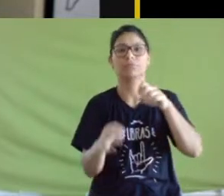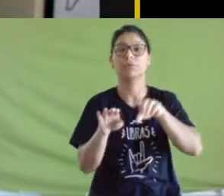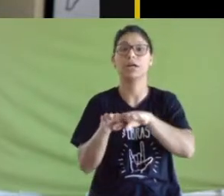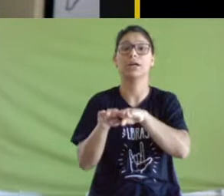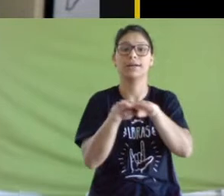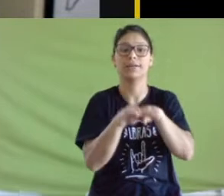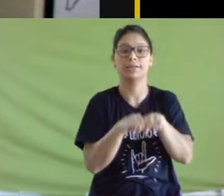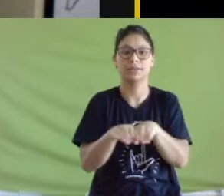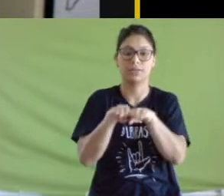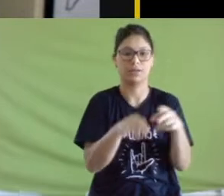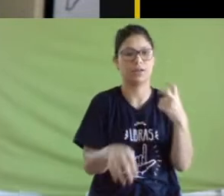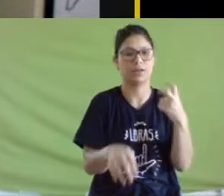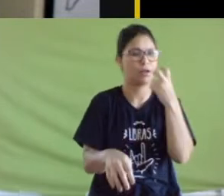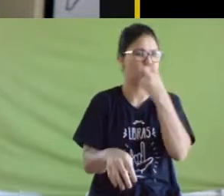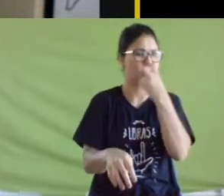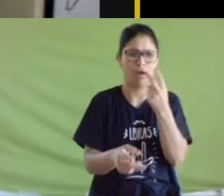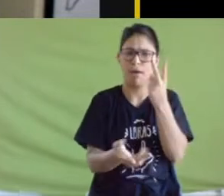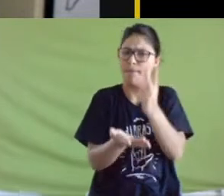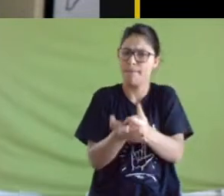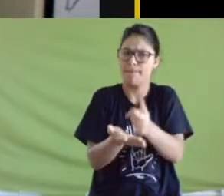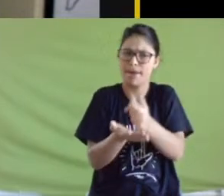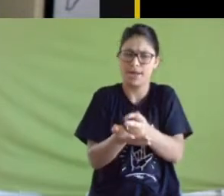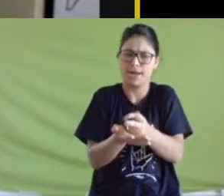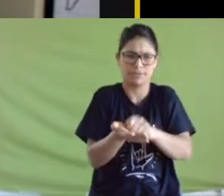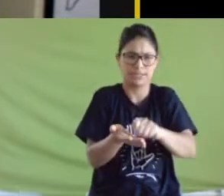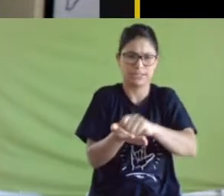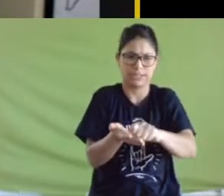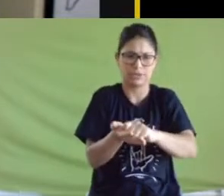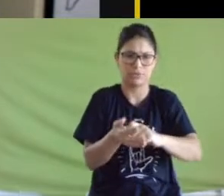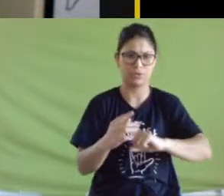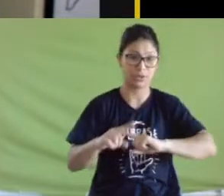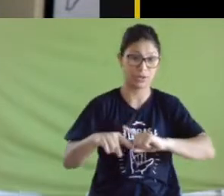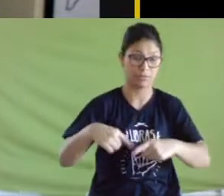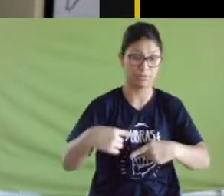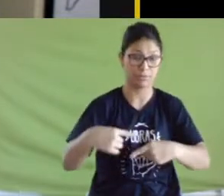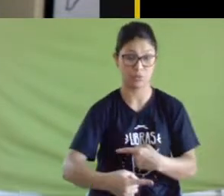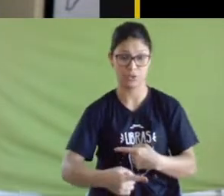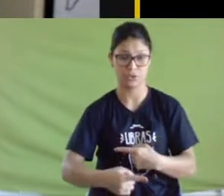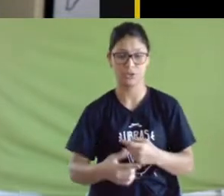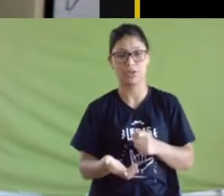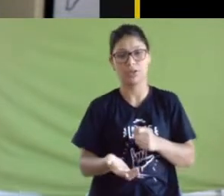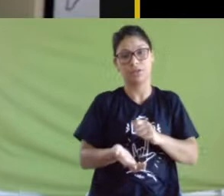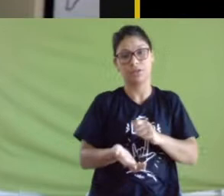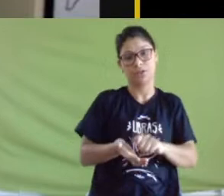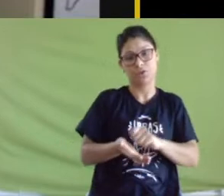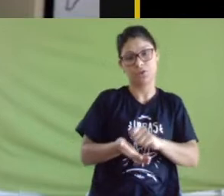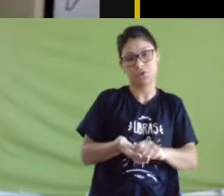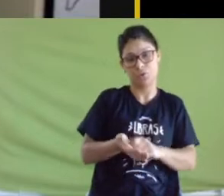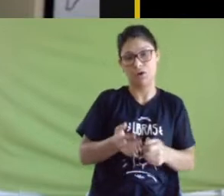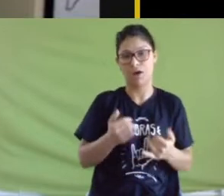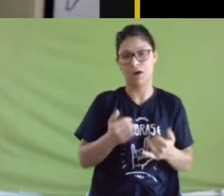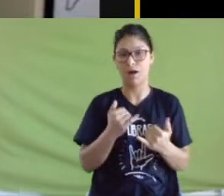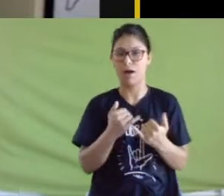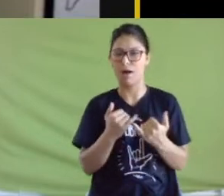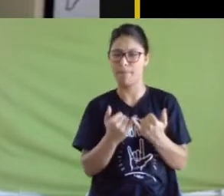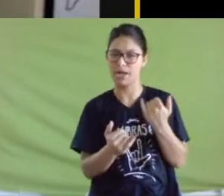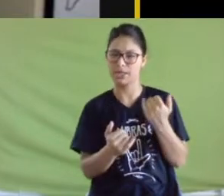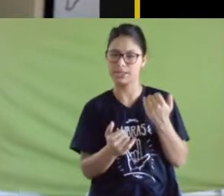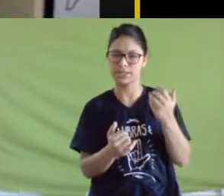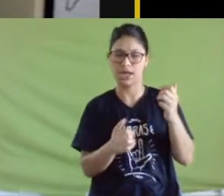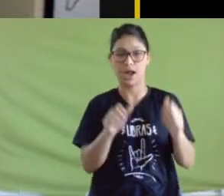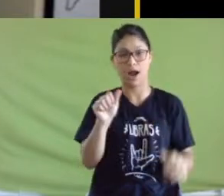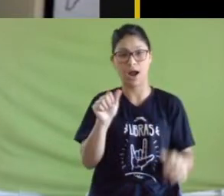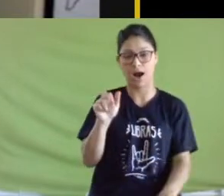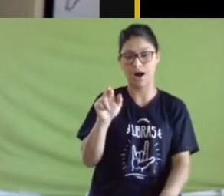mesmo quando ela era escrita. E depois, quer dizer, talvez um escritor que mais artificial parece para